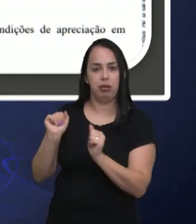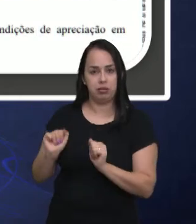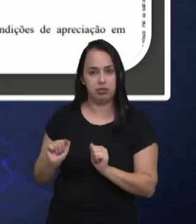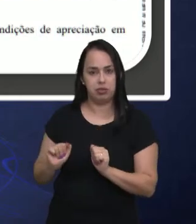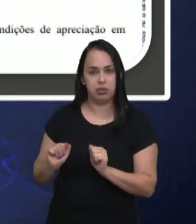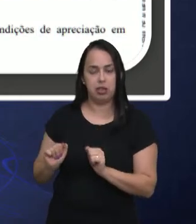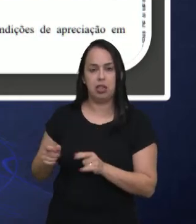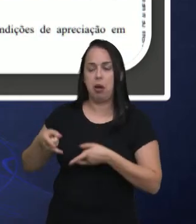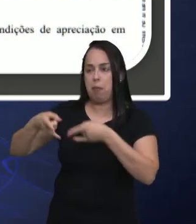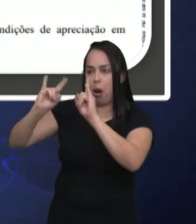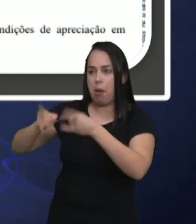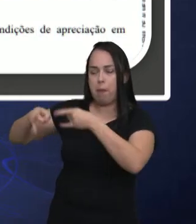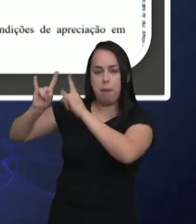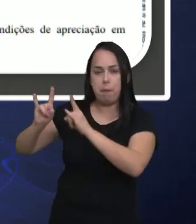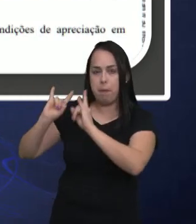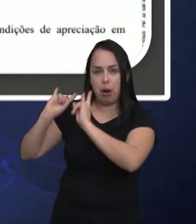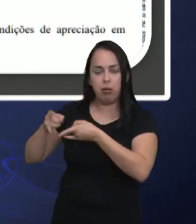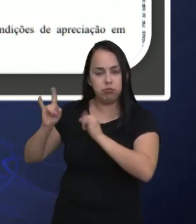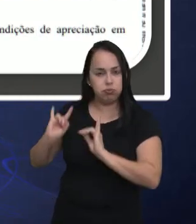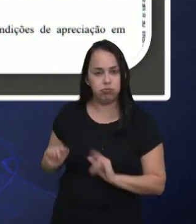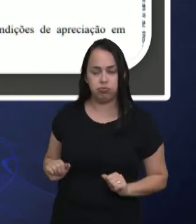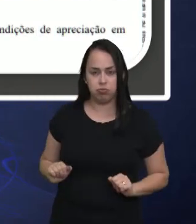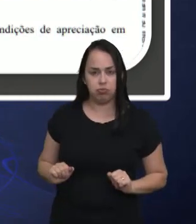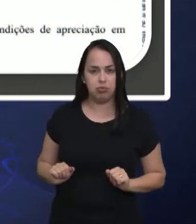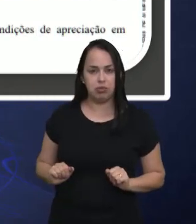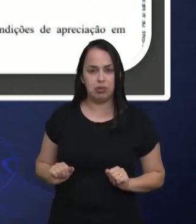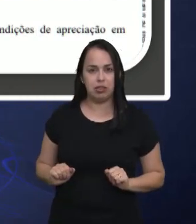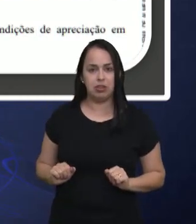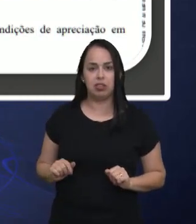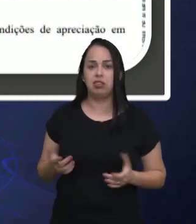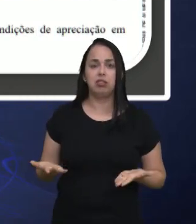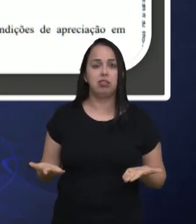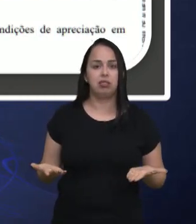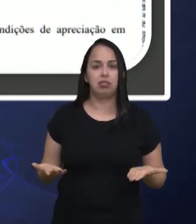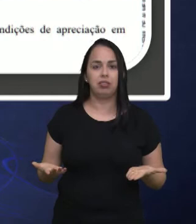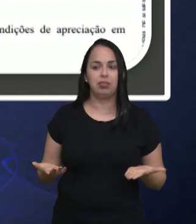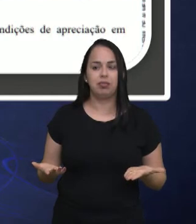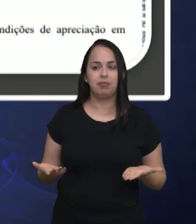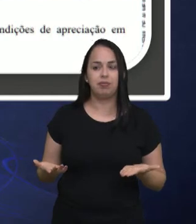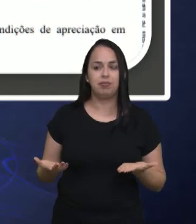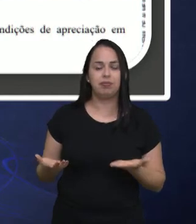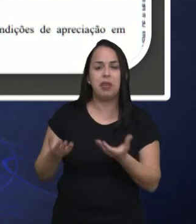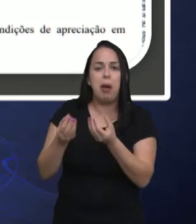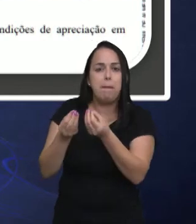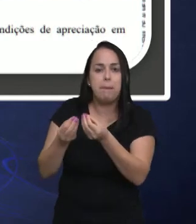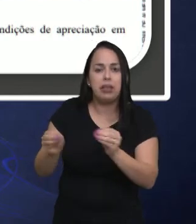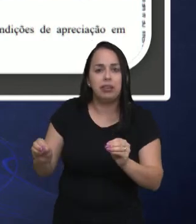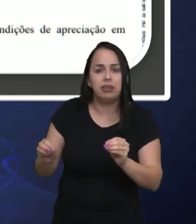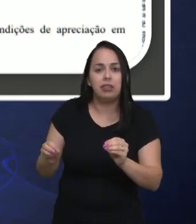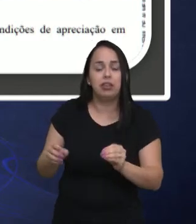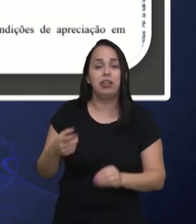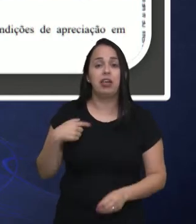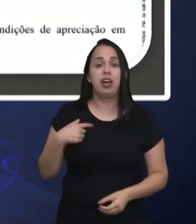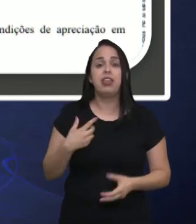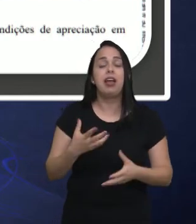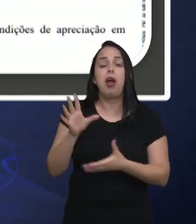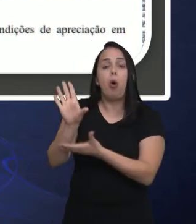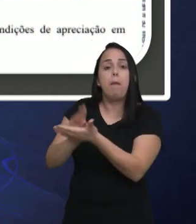de moradias populares, nós estamos aqui deteriorando, né? Nós deveríamos estar fazendo como Ribeirão